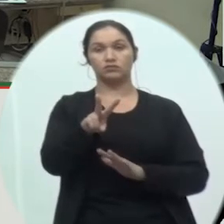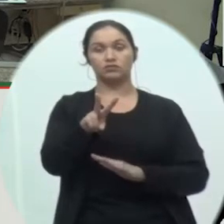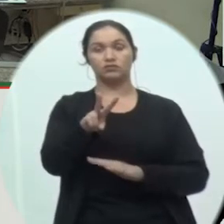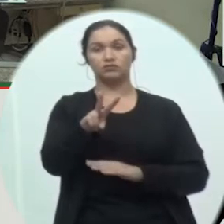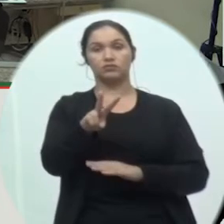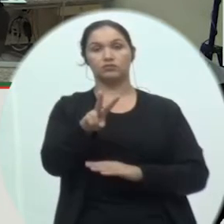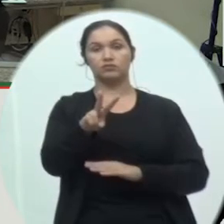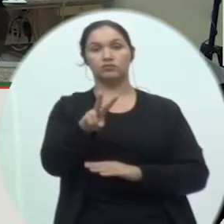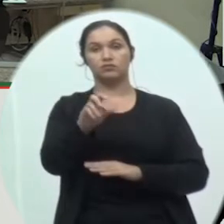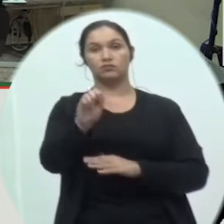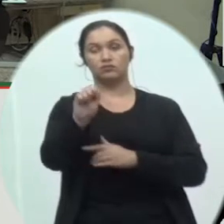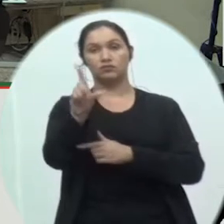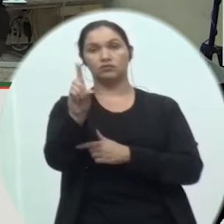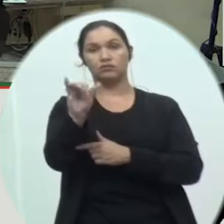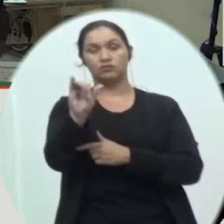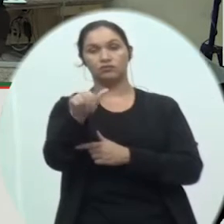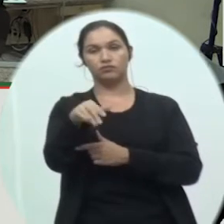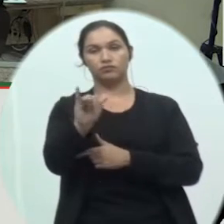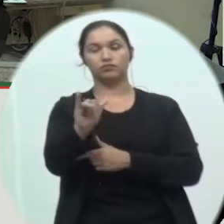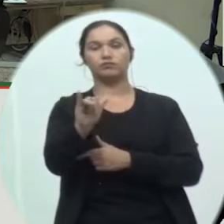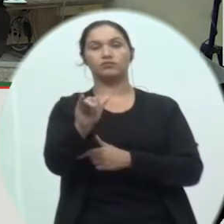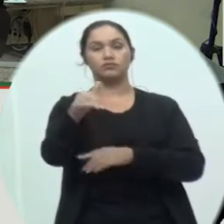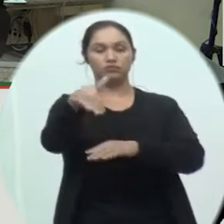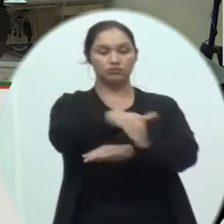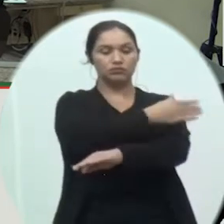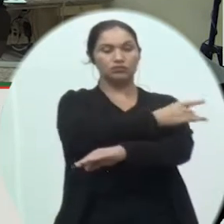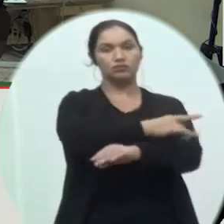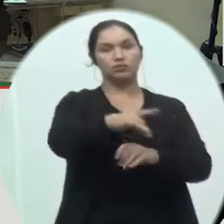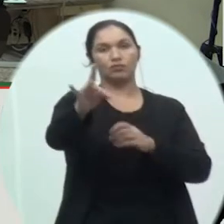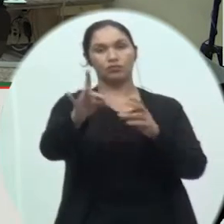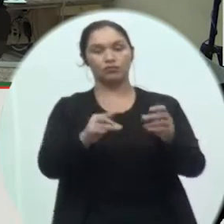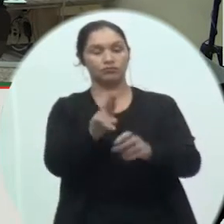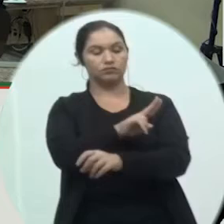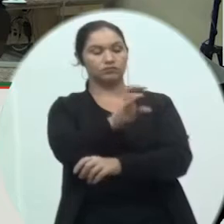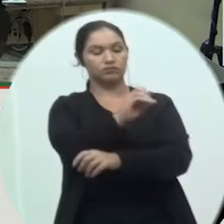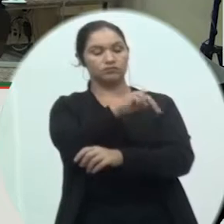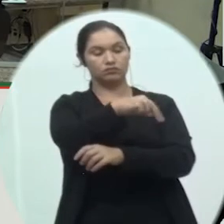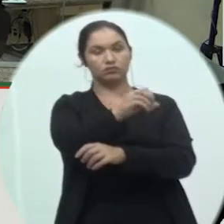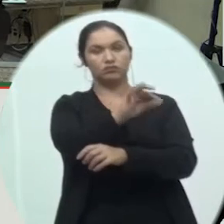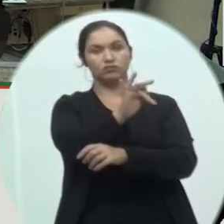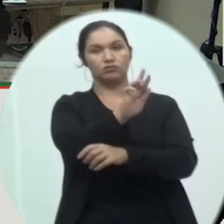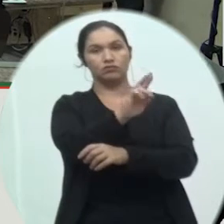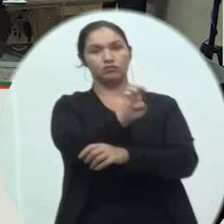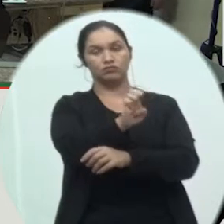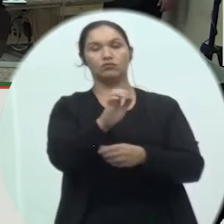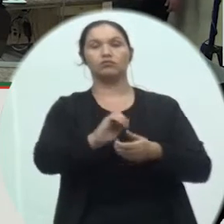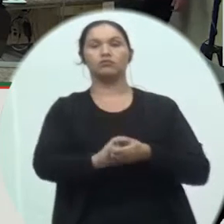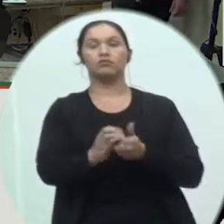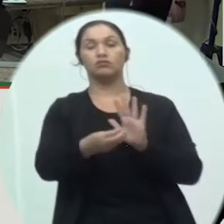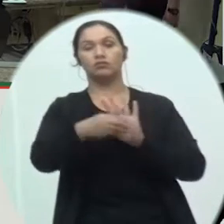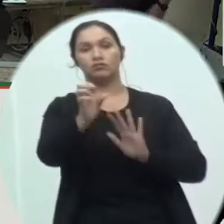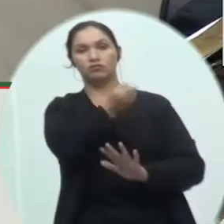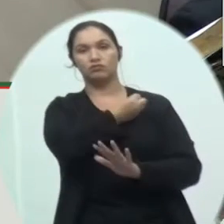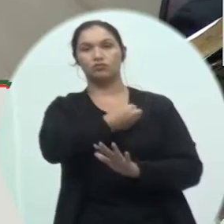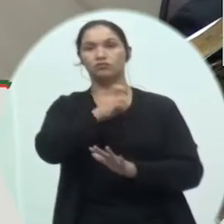529/2019, autoria vereador Aldinei Potelec, assunto pavimentação da rua Onofre Bernardino Lourenço, bairro Metropol. Indicação